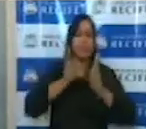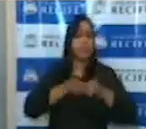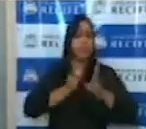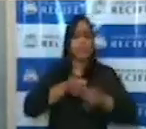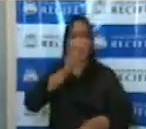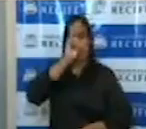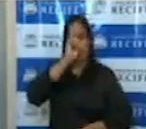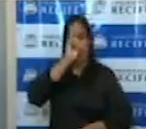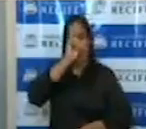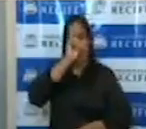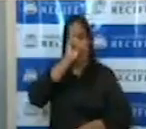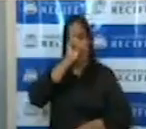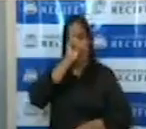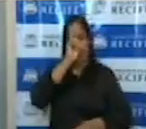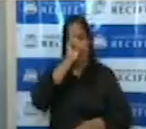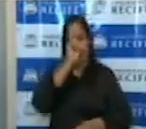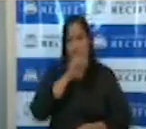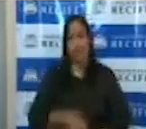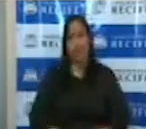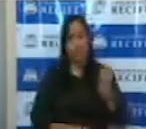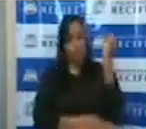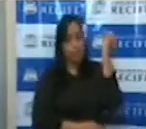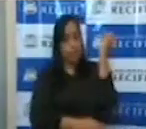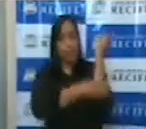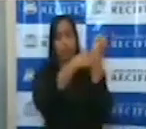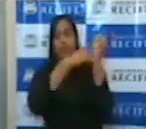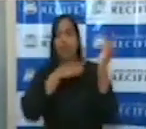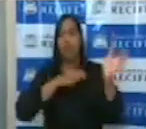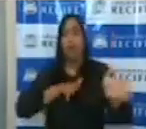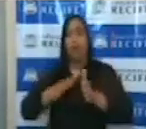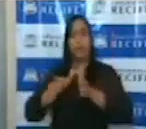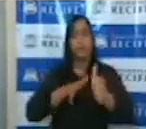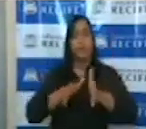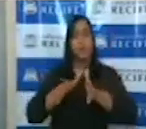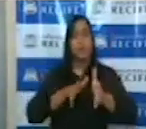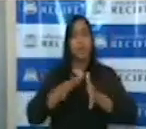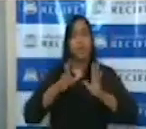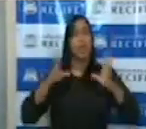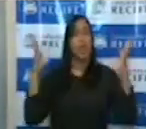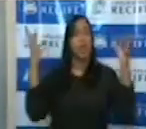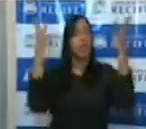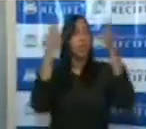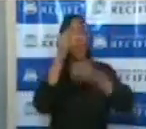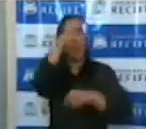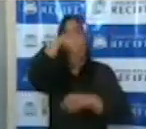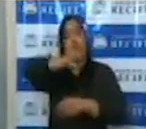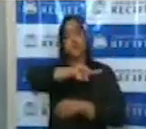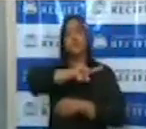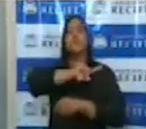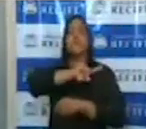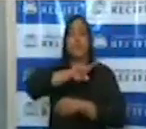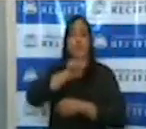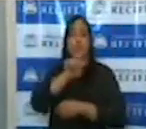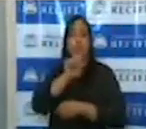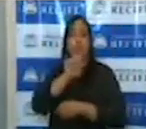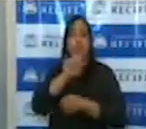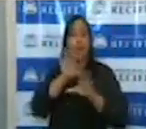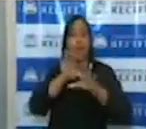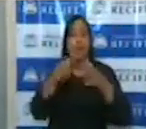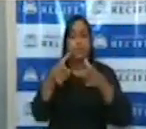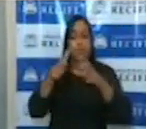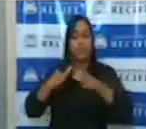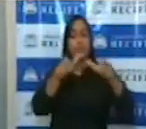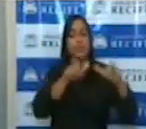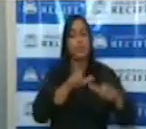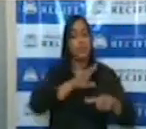para colocar um elevador que pudesse ter acessibilidade a todos os gabinetes. A gente tem um prédio histórico aqui, centenário,